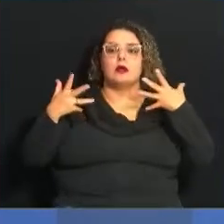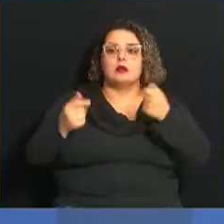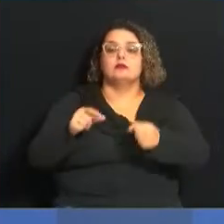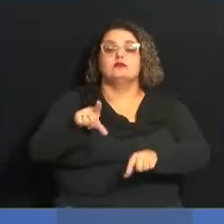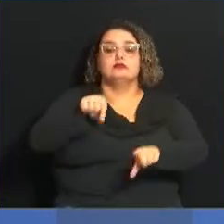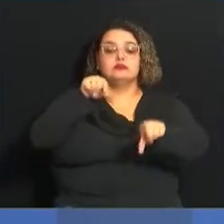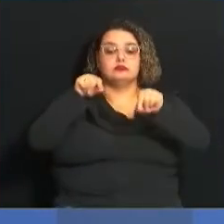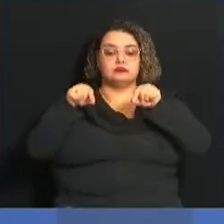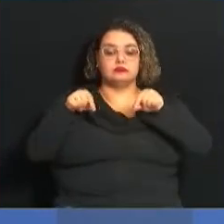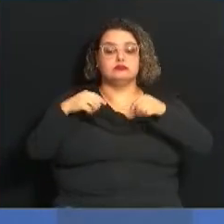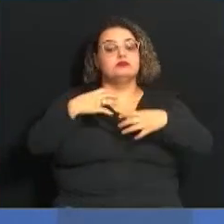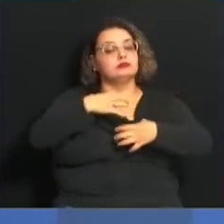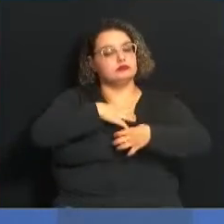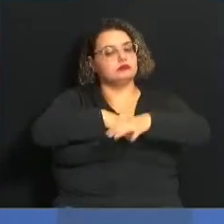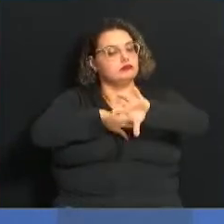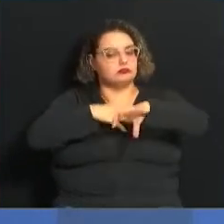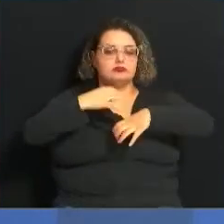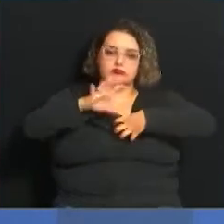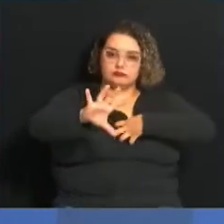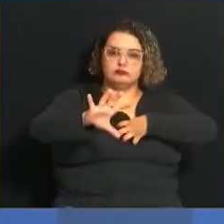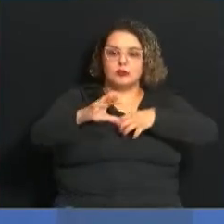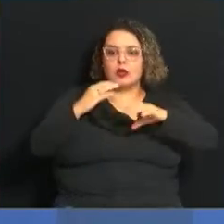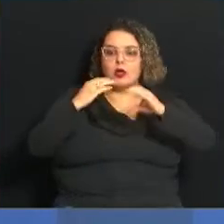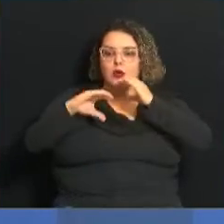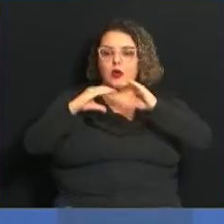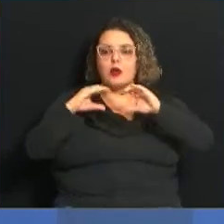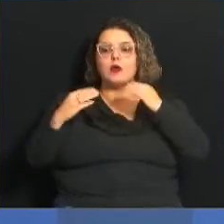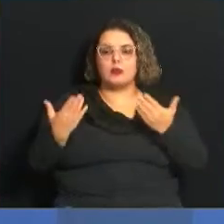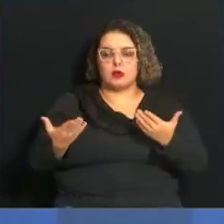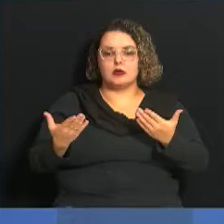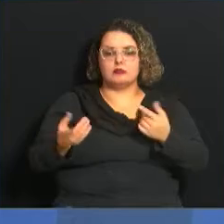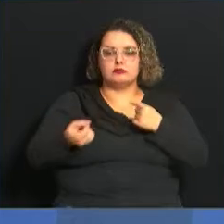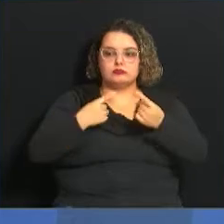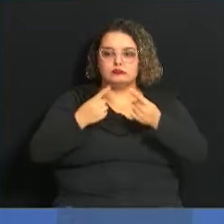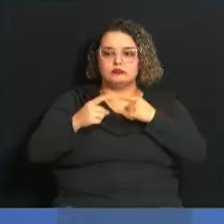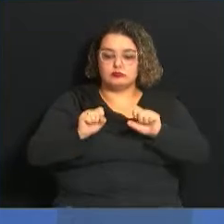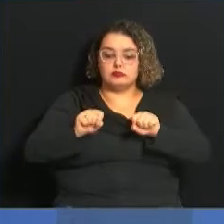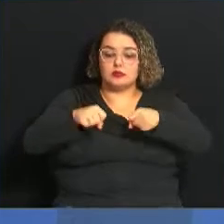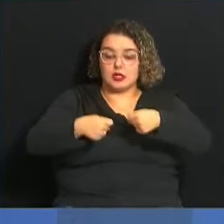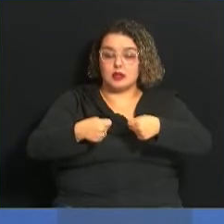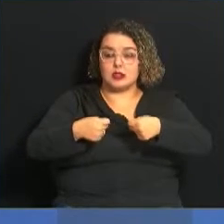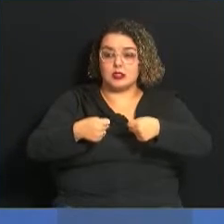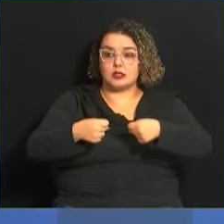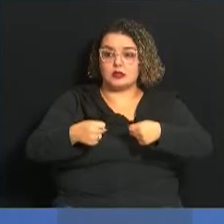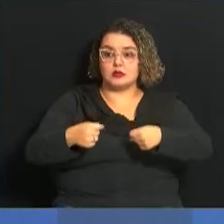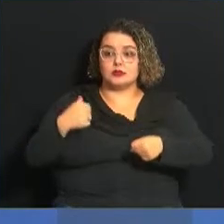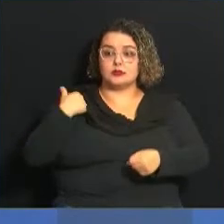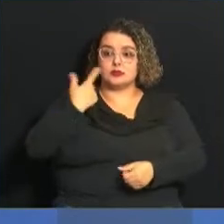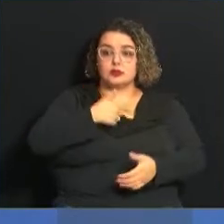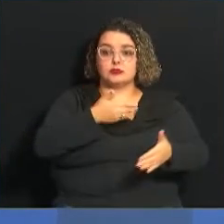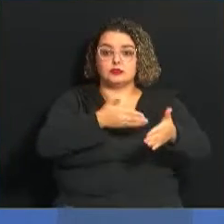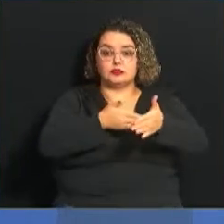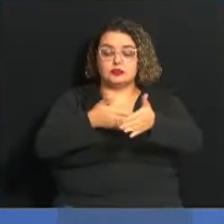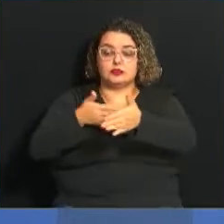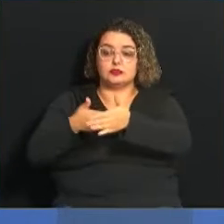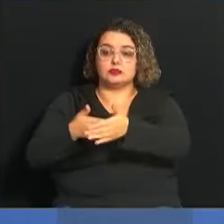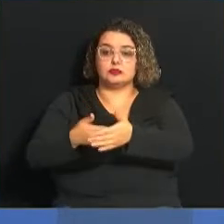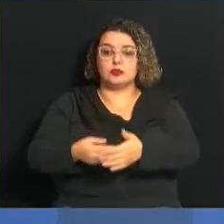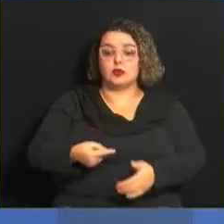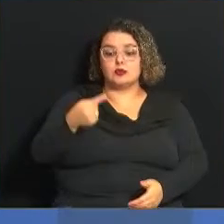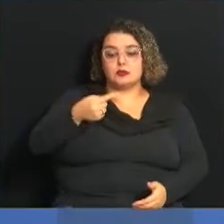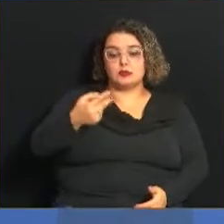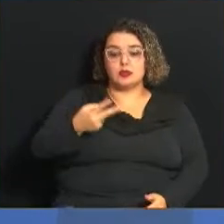e gentilezas, comunicação no trânsito e em defesa dos nossos limites. Os primeiro e segundo colocados em